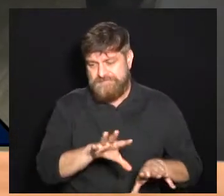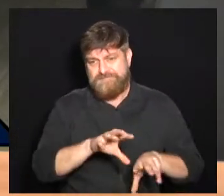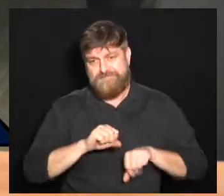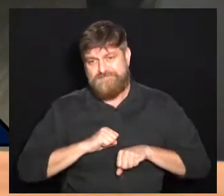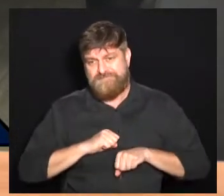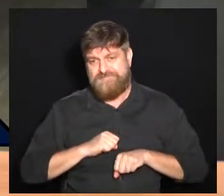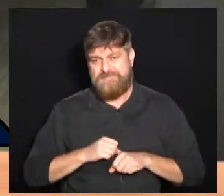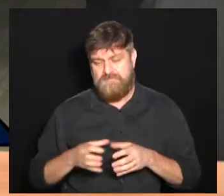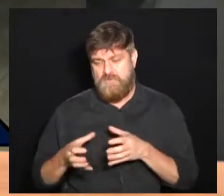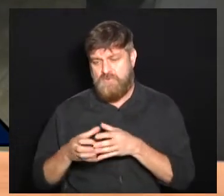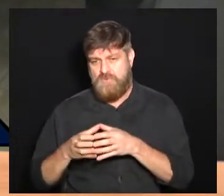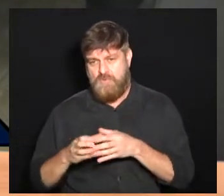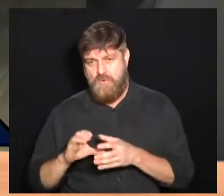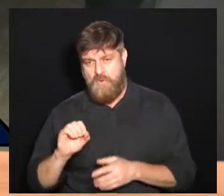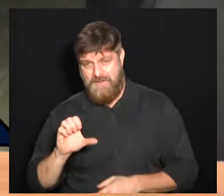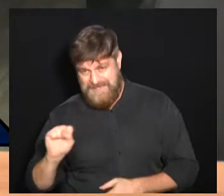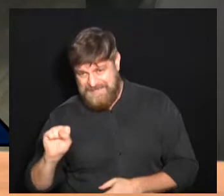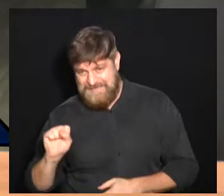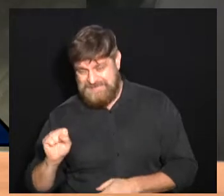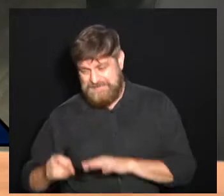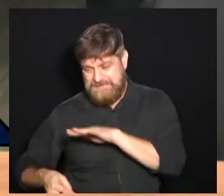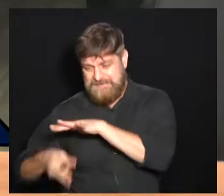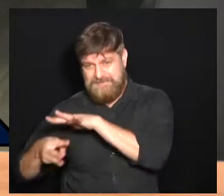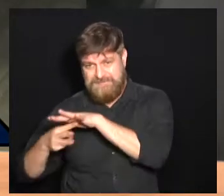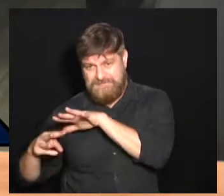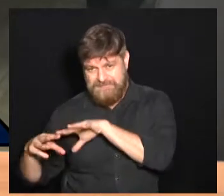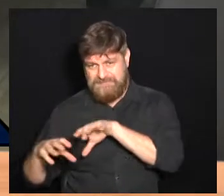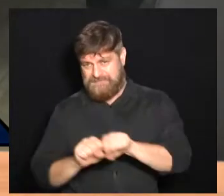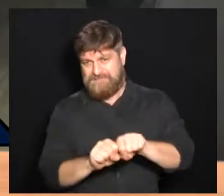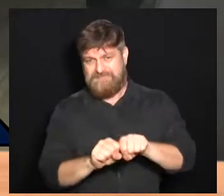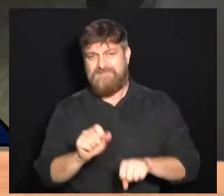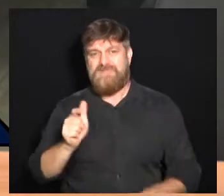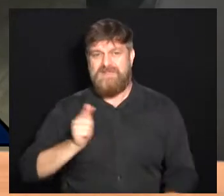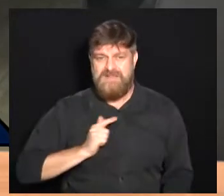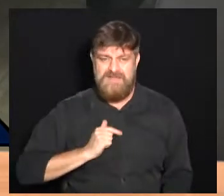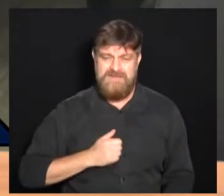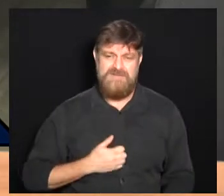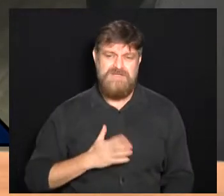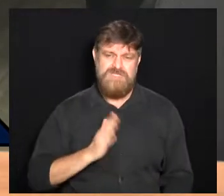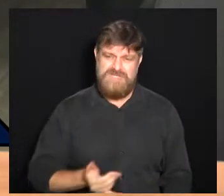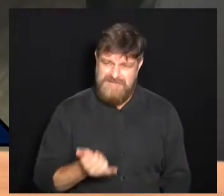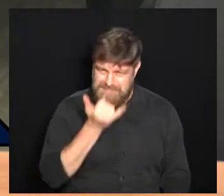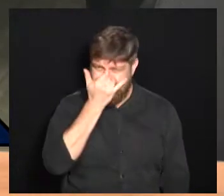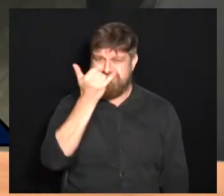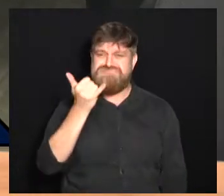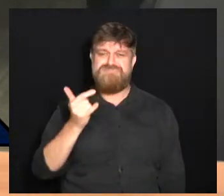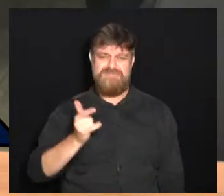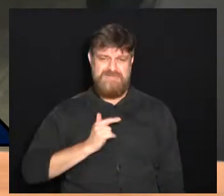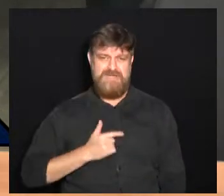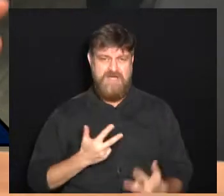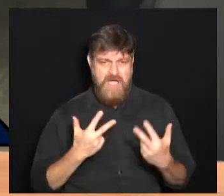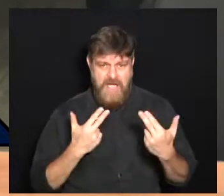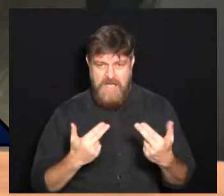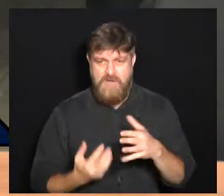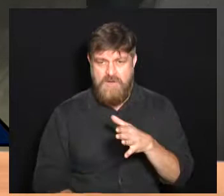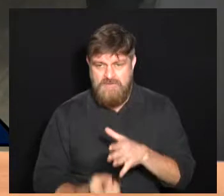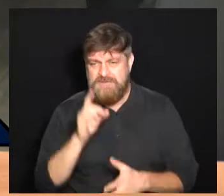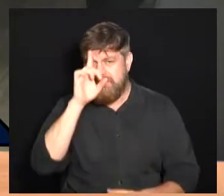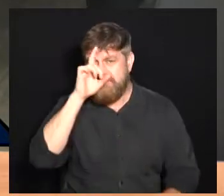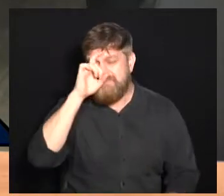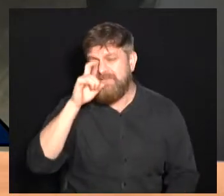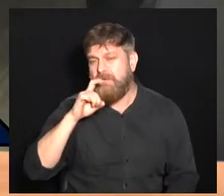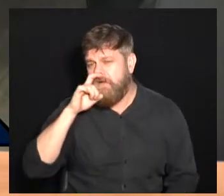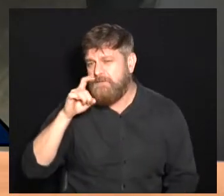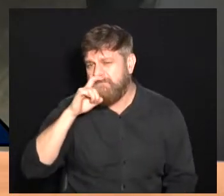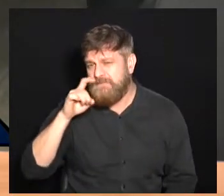questão das OS. A gente já teve aqui em outros setores da cidade situações trágicas e catastróficas com esse modelo, como aconteceu na questão do Hospital Ouro